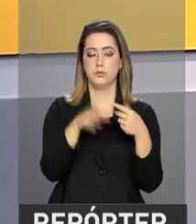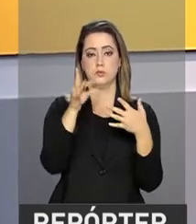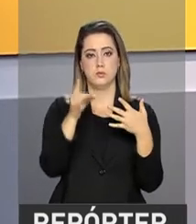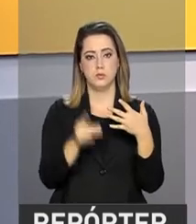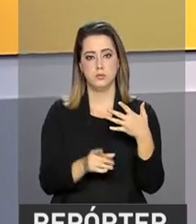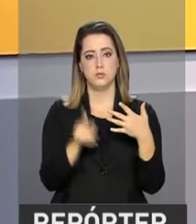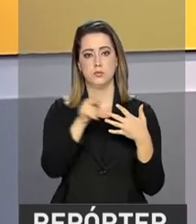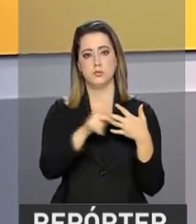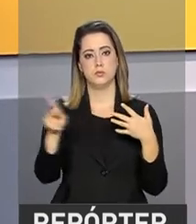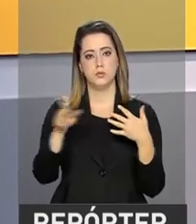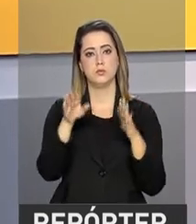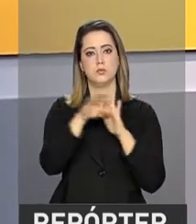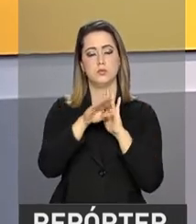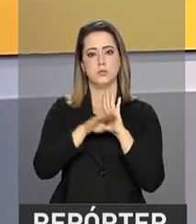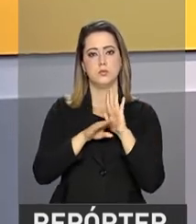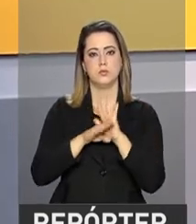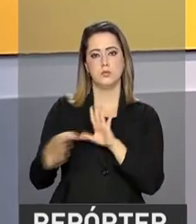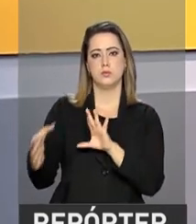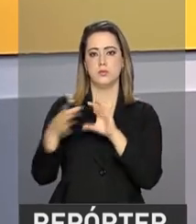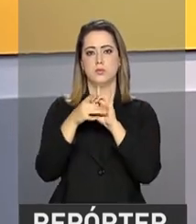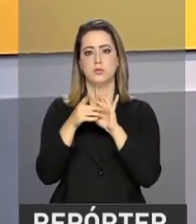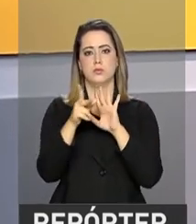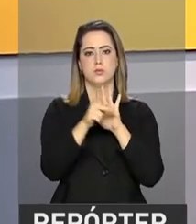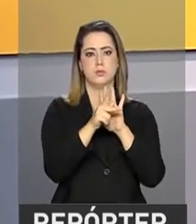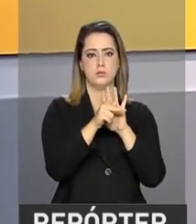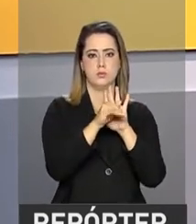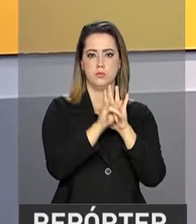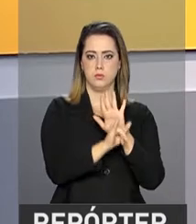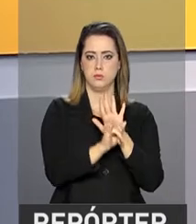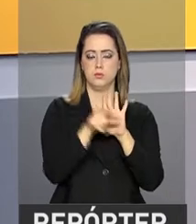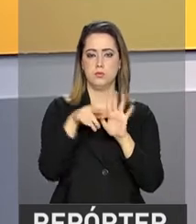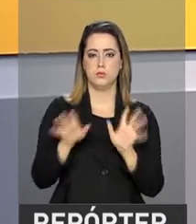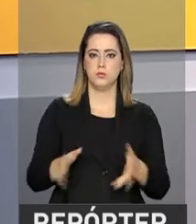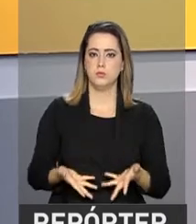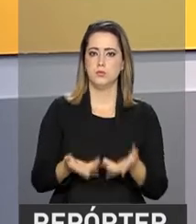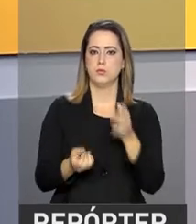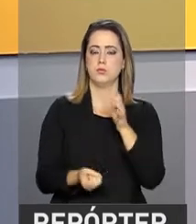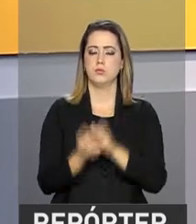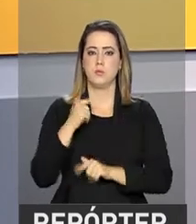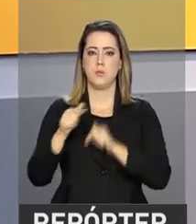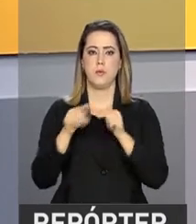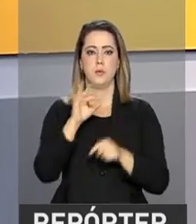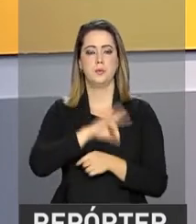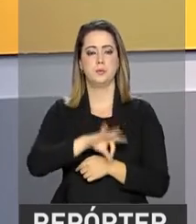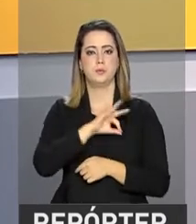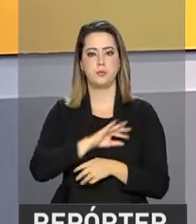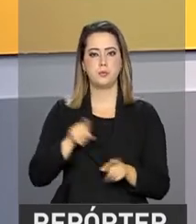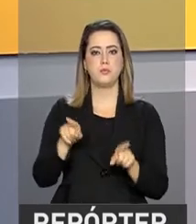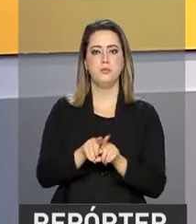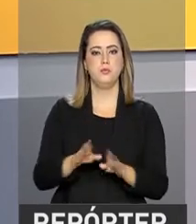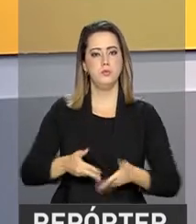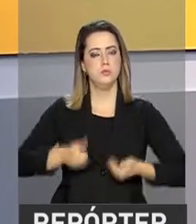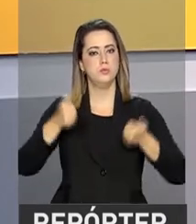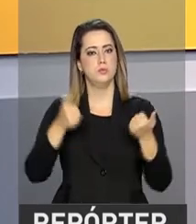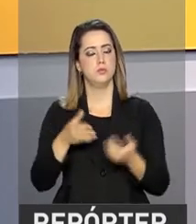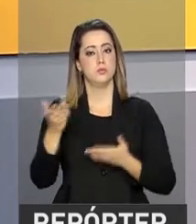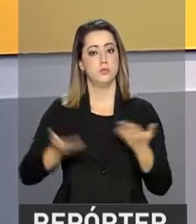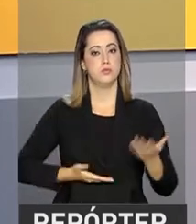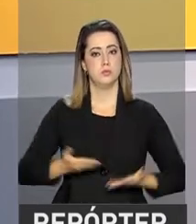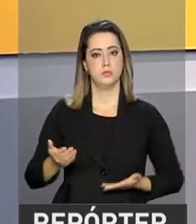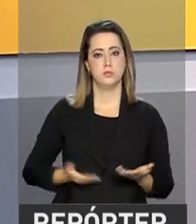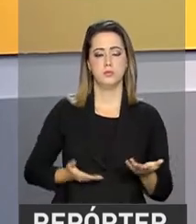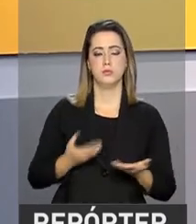destacadas pelo presidente o programa de parcerias de investimentos que deve gerar empregos e renda além de melhorar a qualidade dos serviços